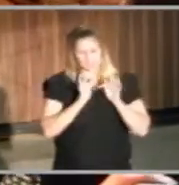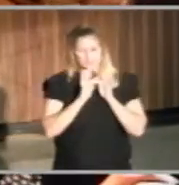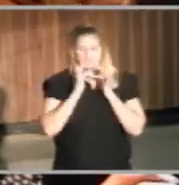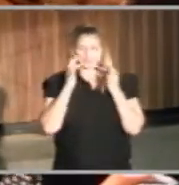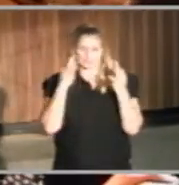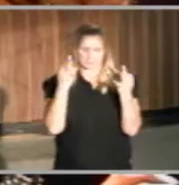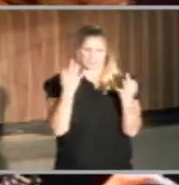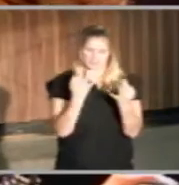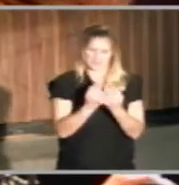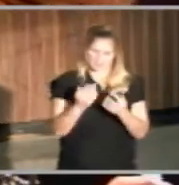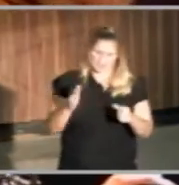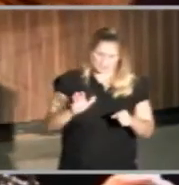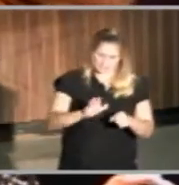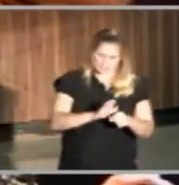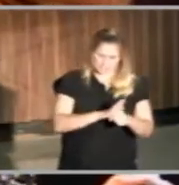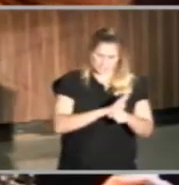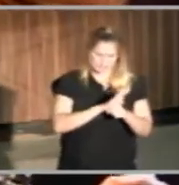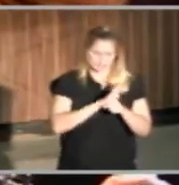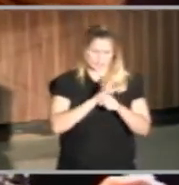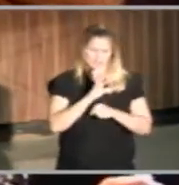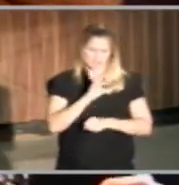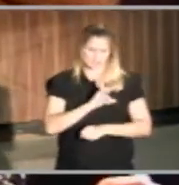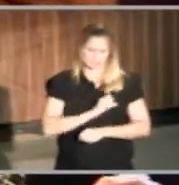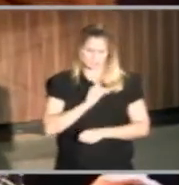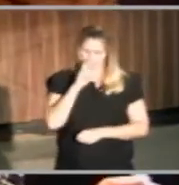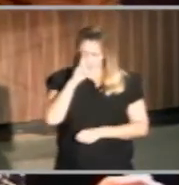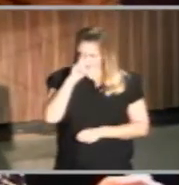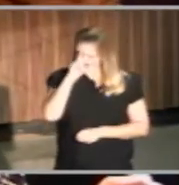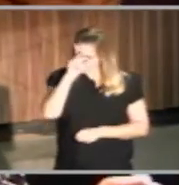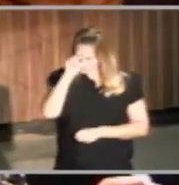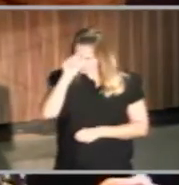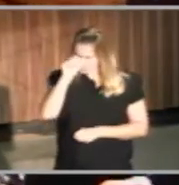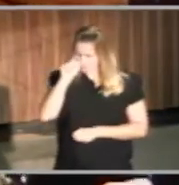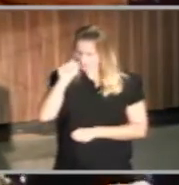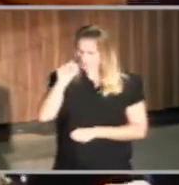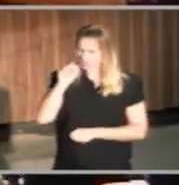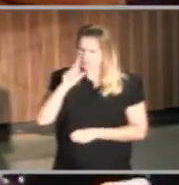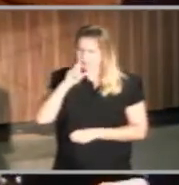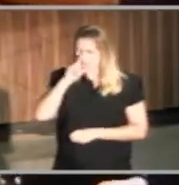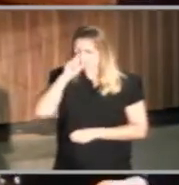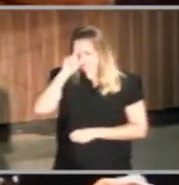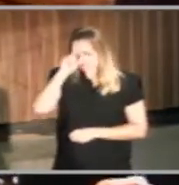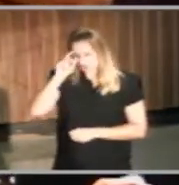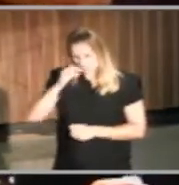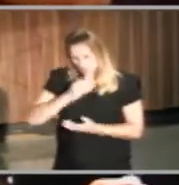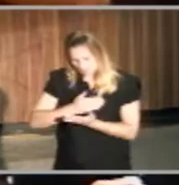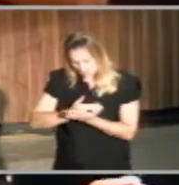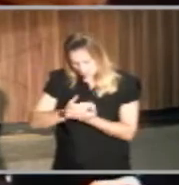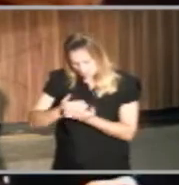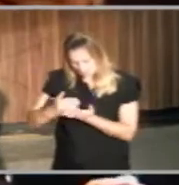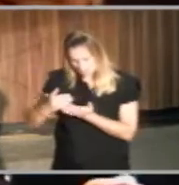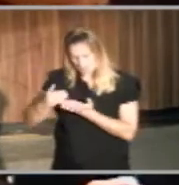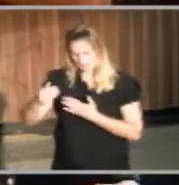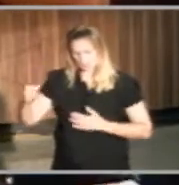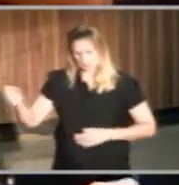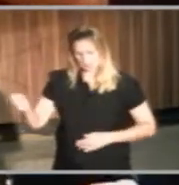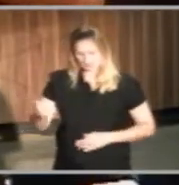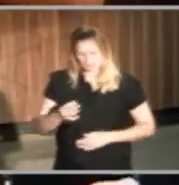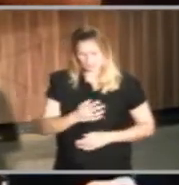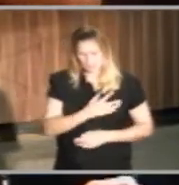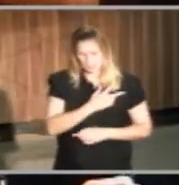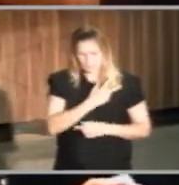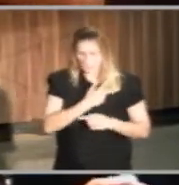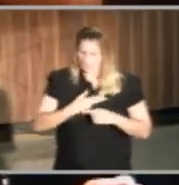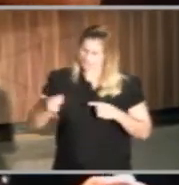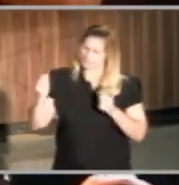cheios do amor e da força do Senhor, força para reconstruir, força para vencer